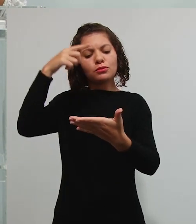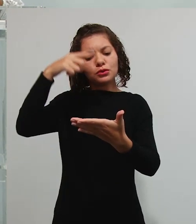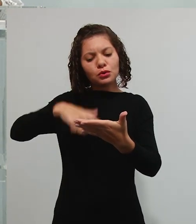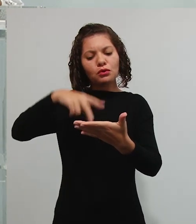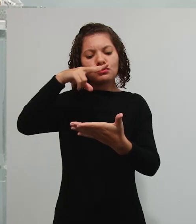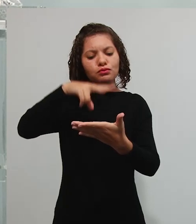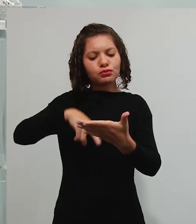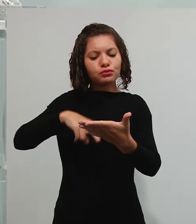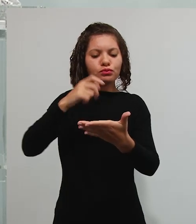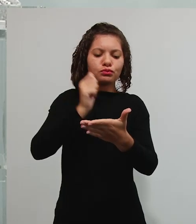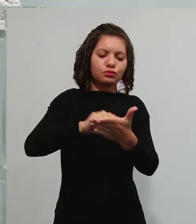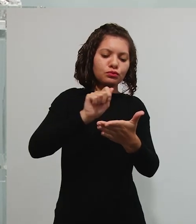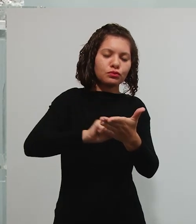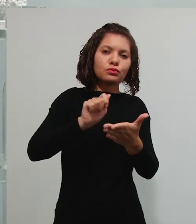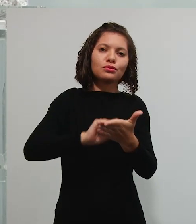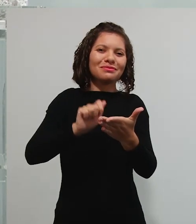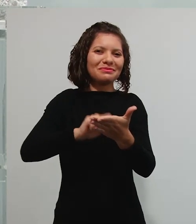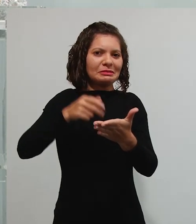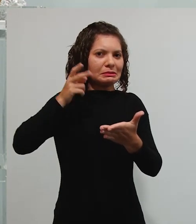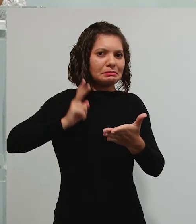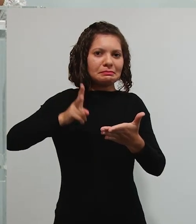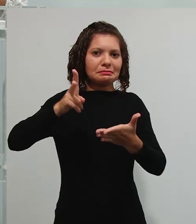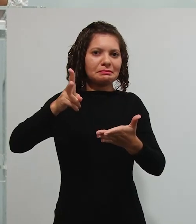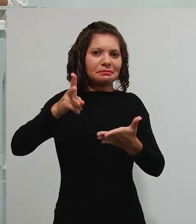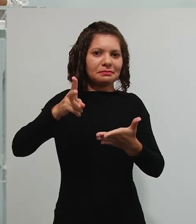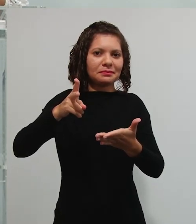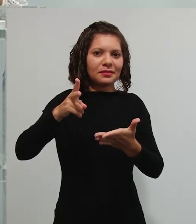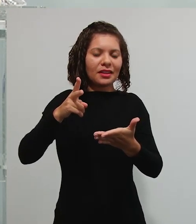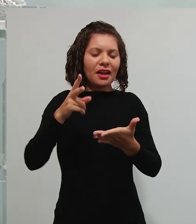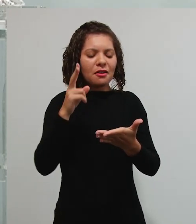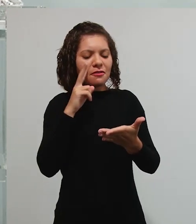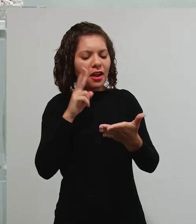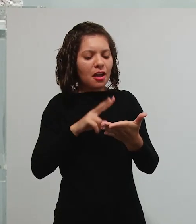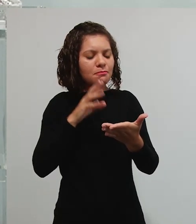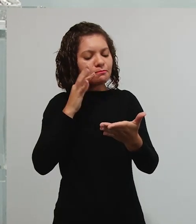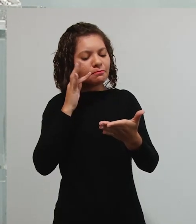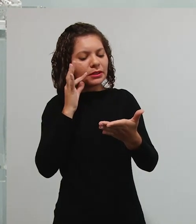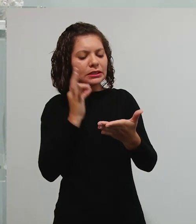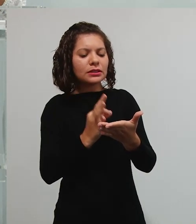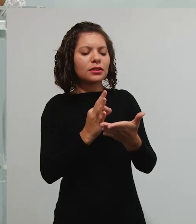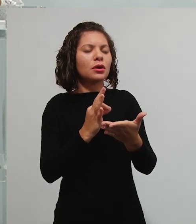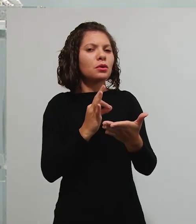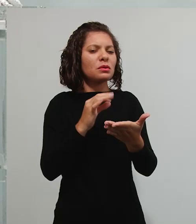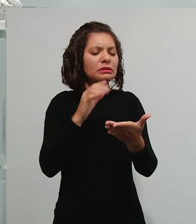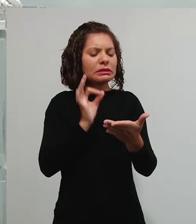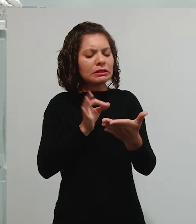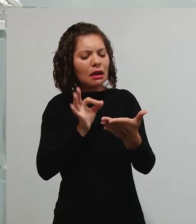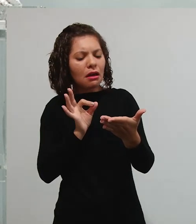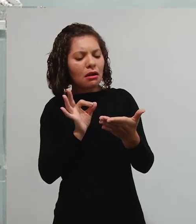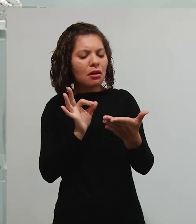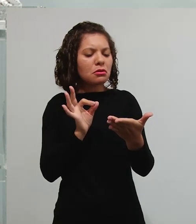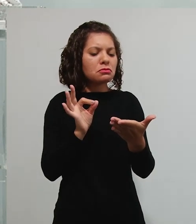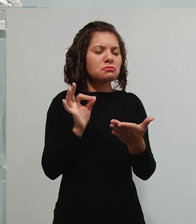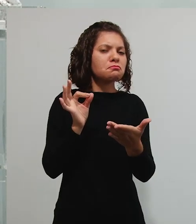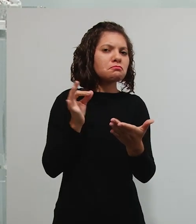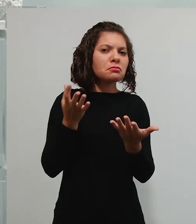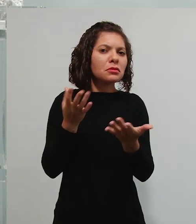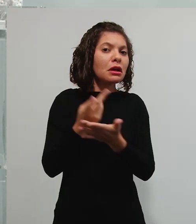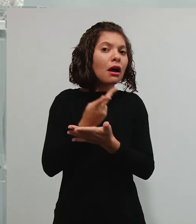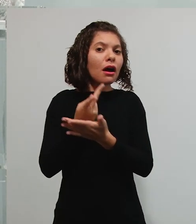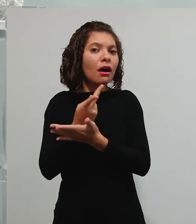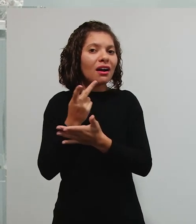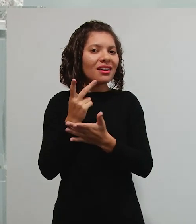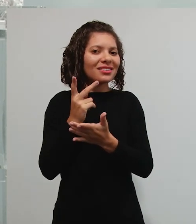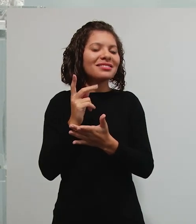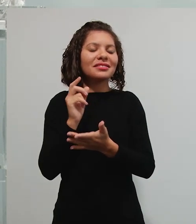relendo aquilo que a gente está escrevendo, observando se os objetivos para aquela produção estão sendo atingidos e,